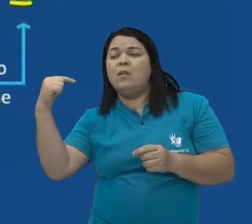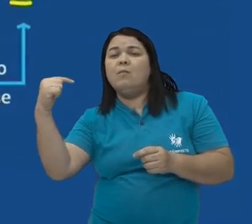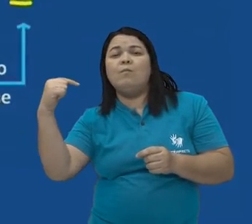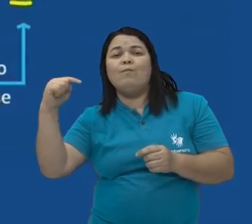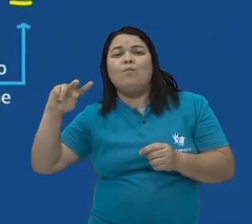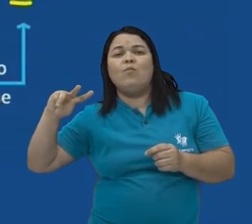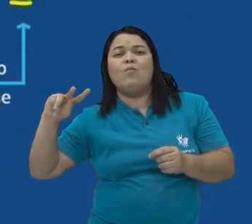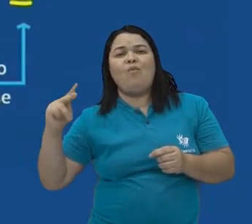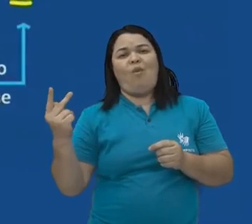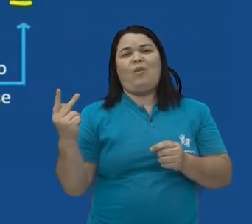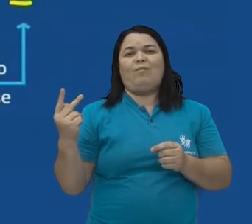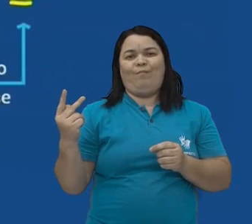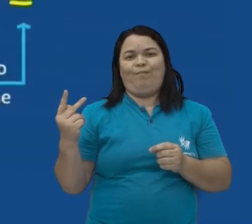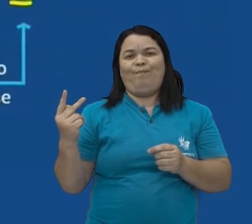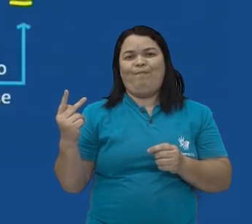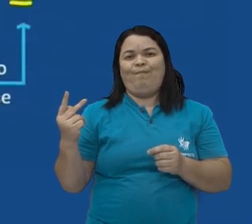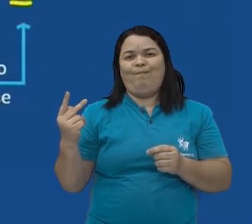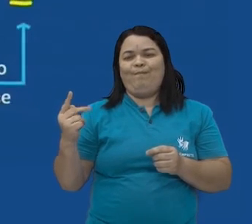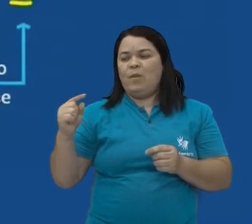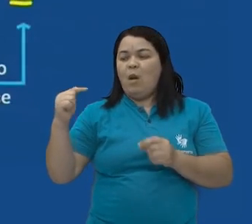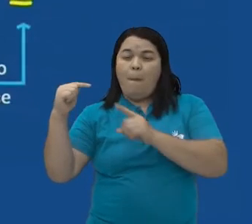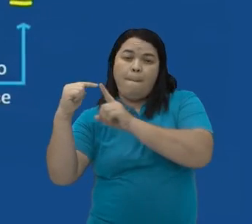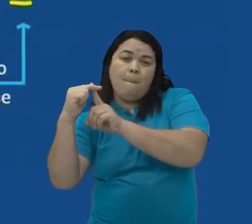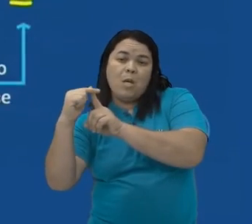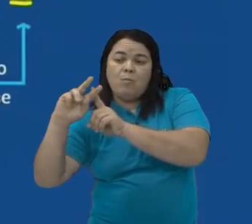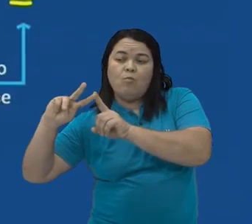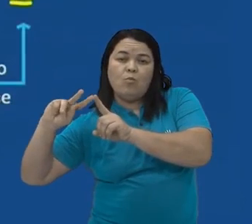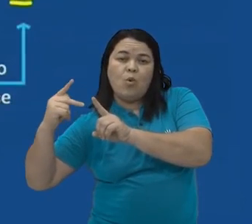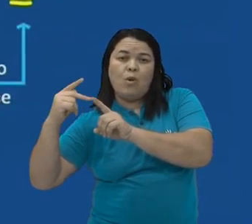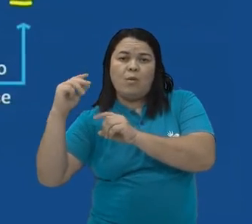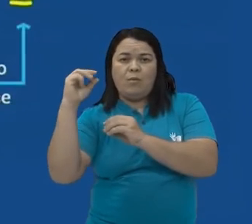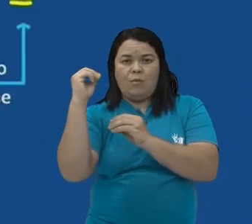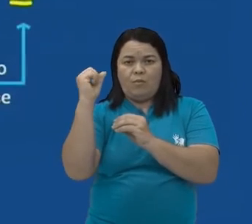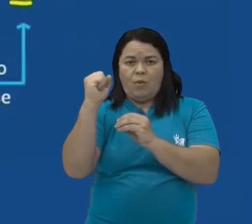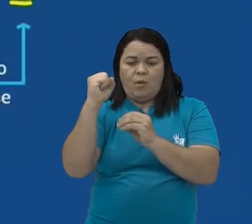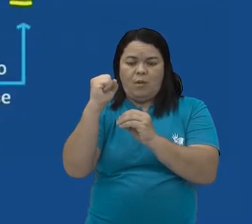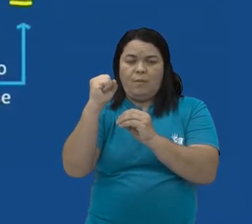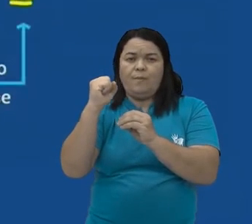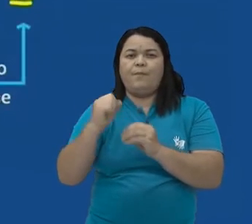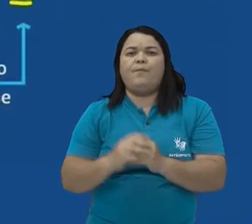você troca o sinal do expoente. Logo, então,